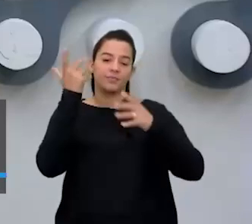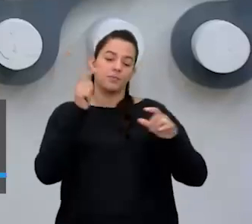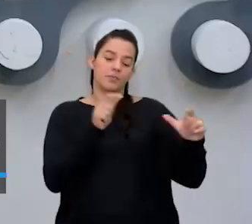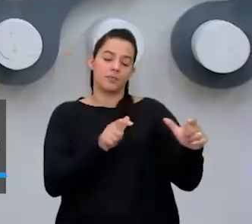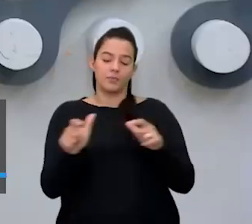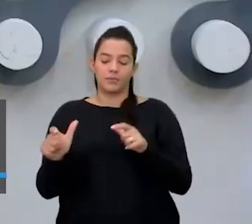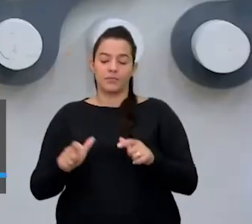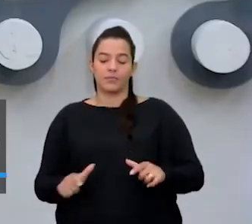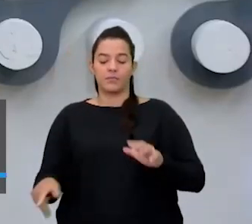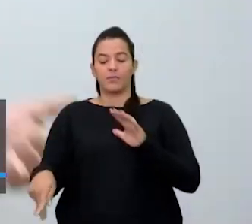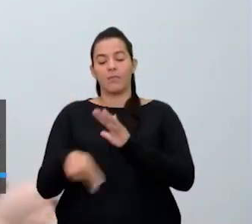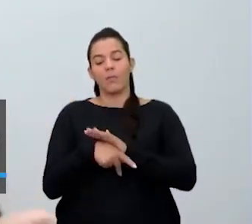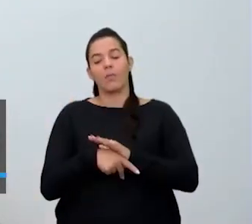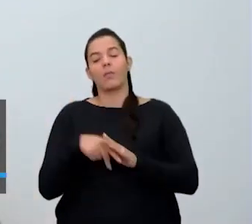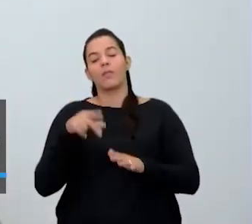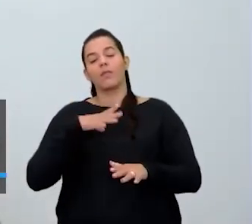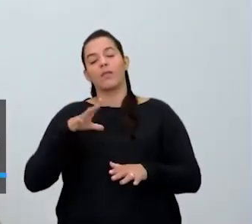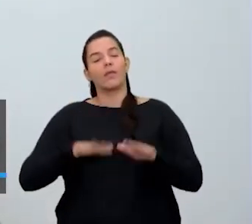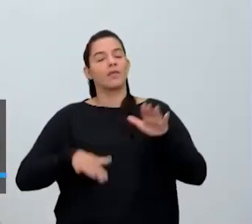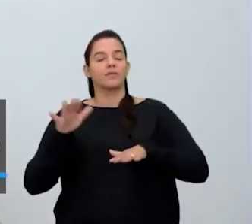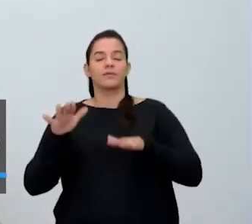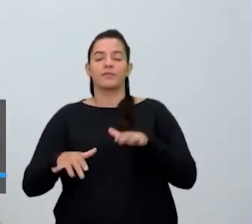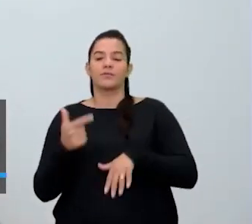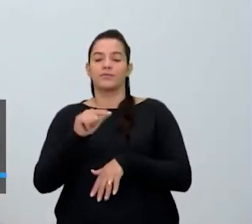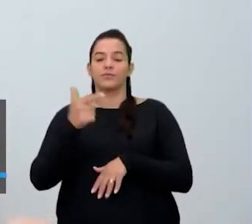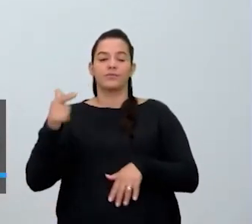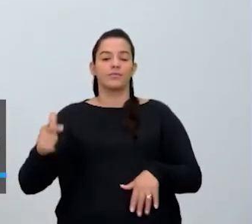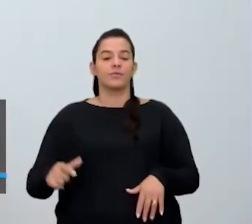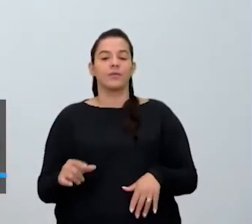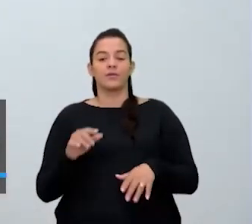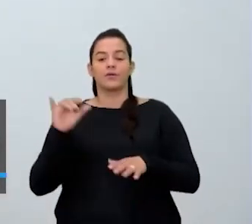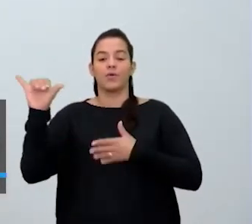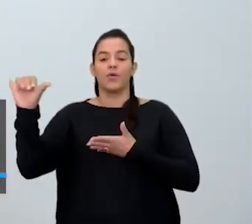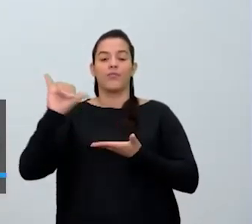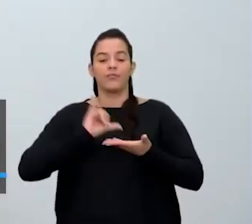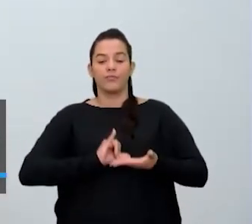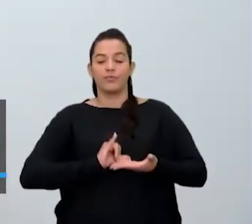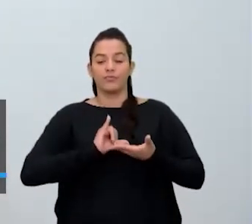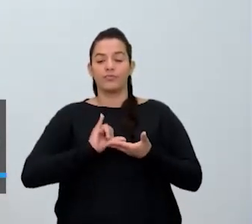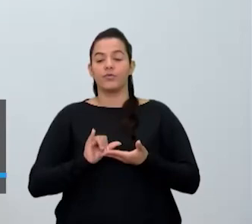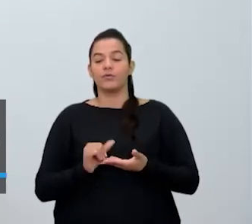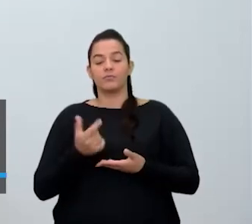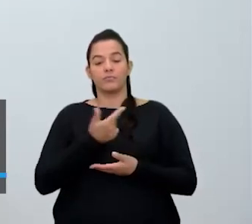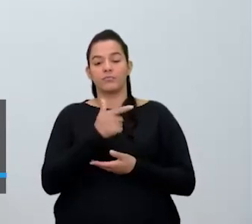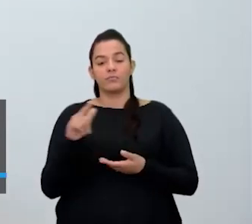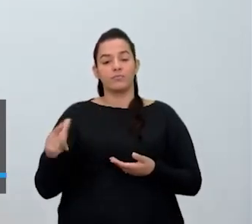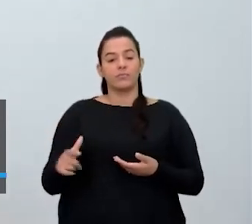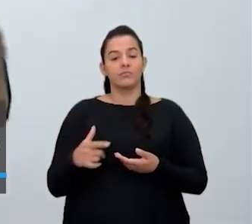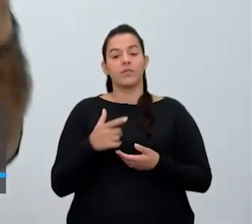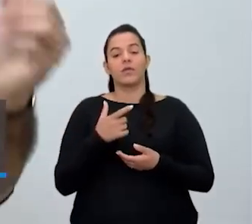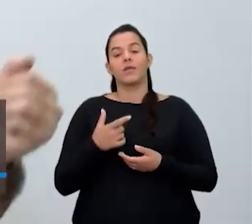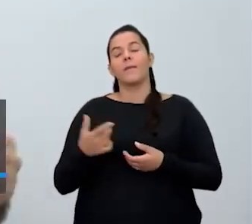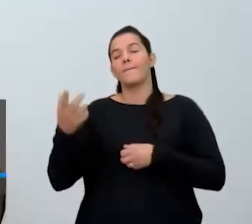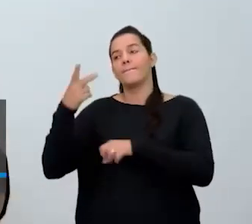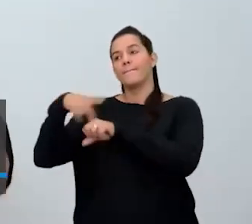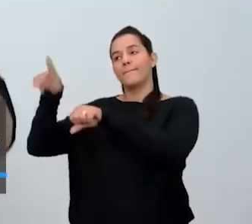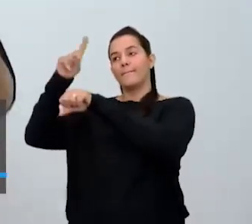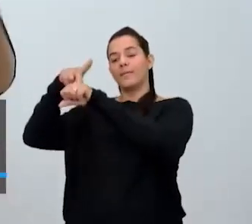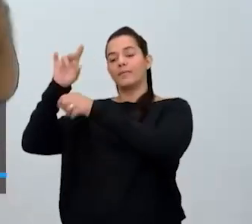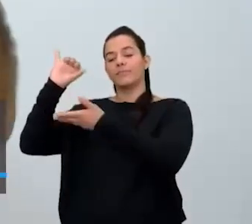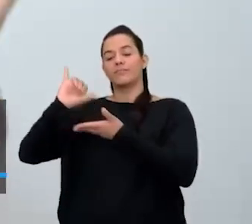locais, que muitas vezes não tem nada a ver com o refugiado, mas parece que o refugiado ele acaba